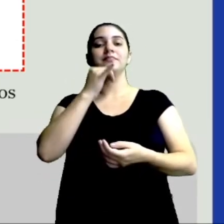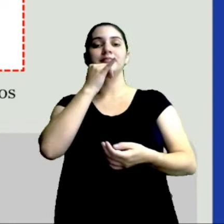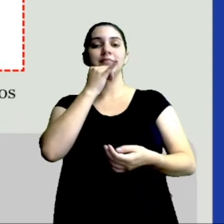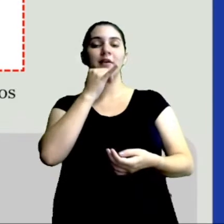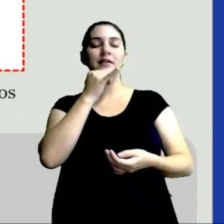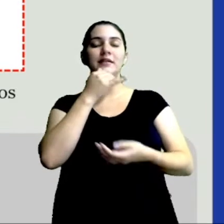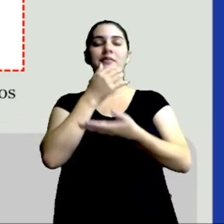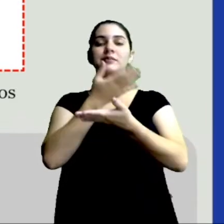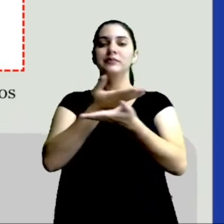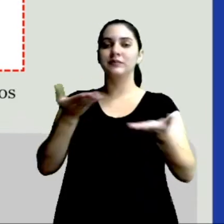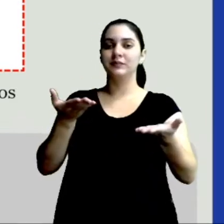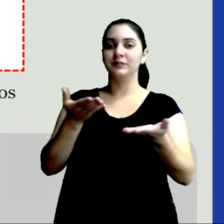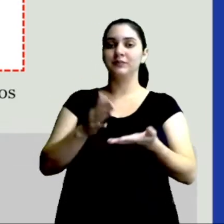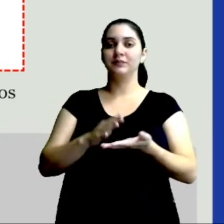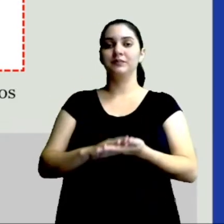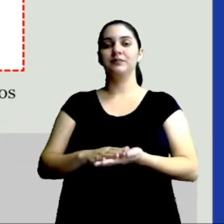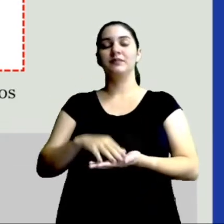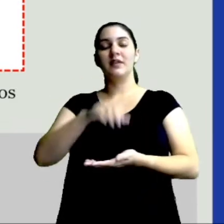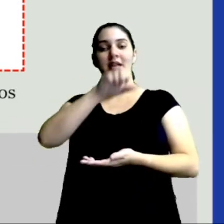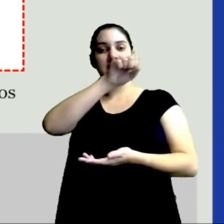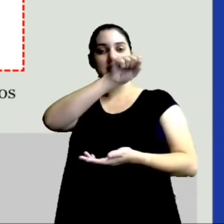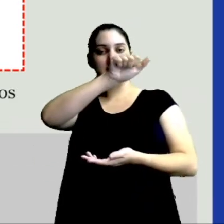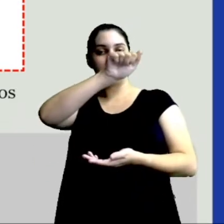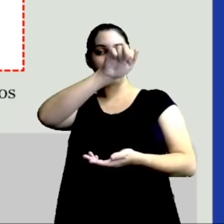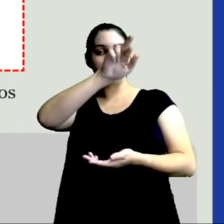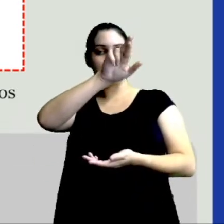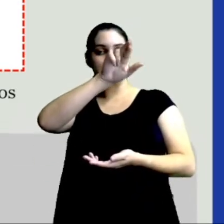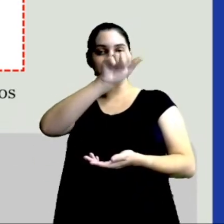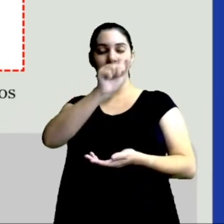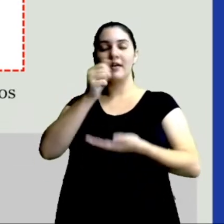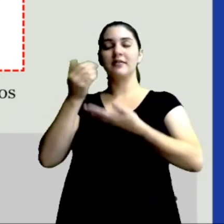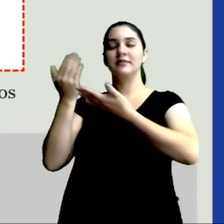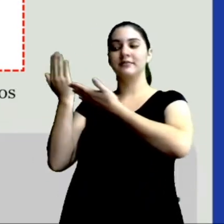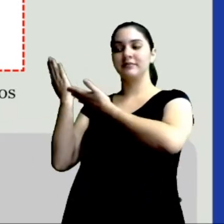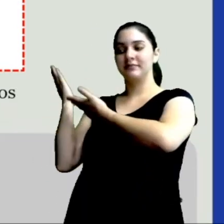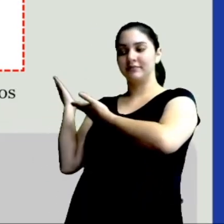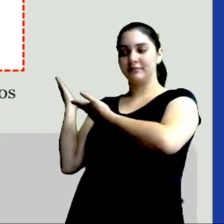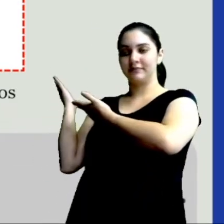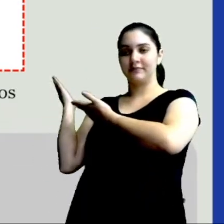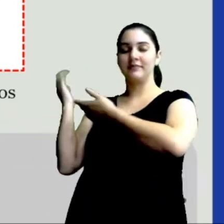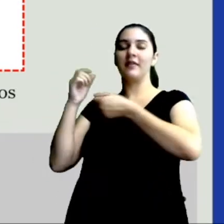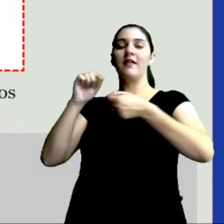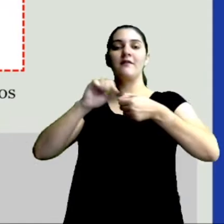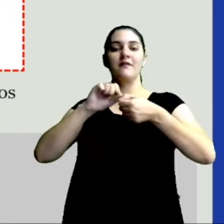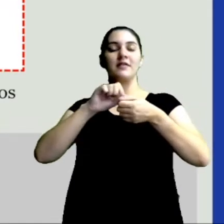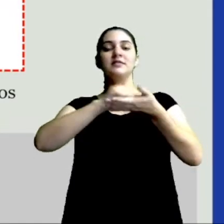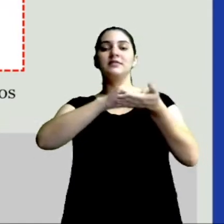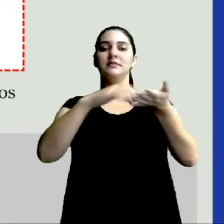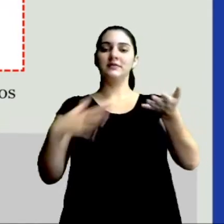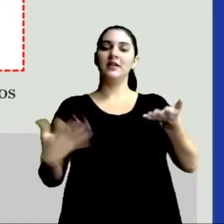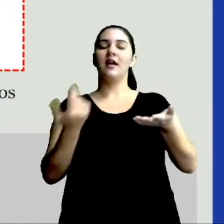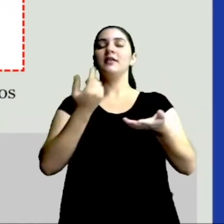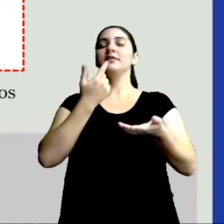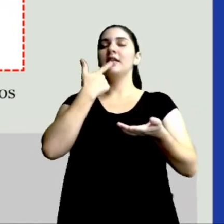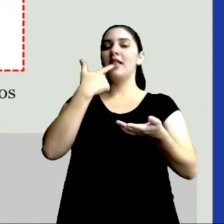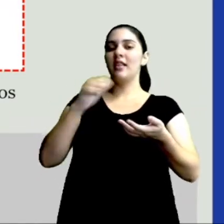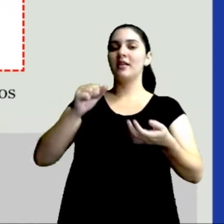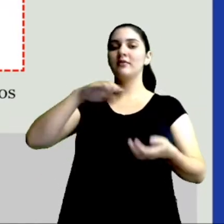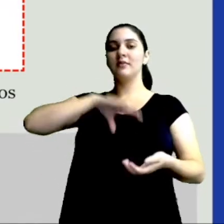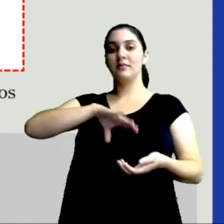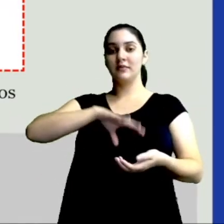Exemplos para vocês. Sara fez os exercícios de língua portuguesa. Então, temos ali o substantivo,